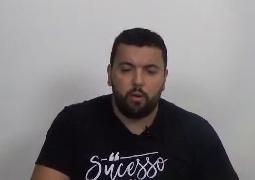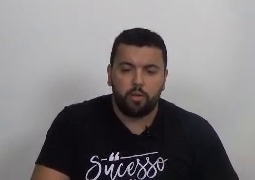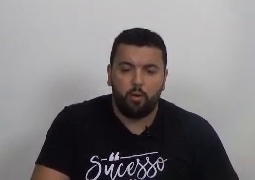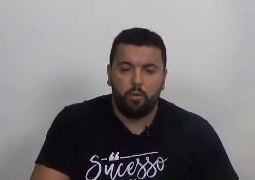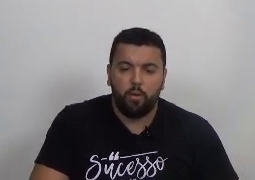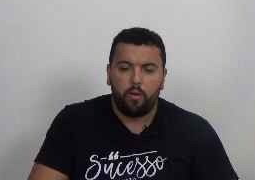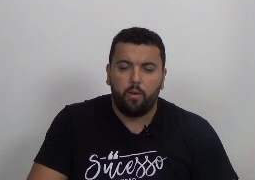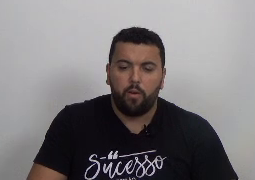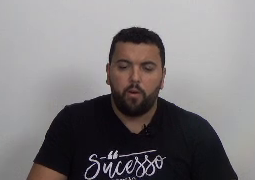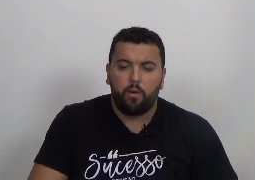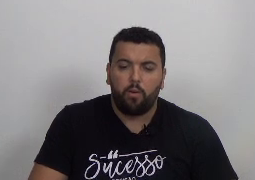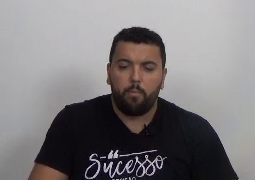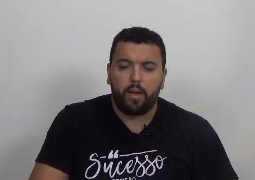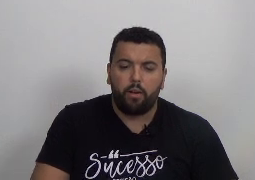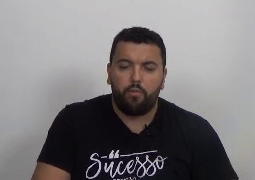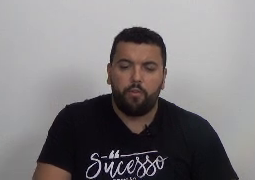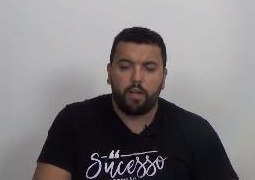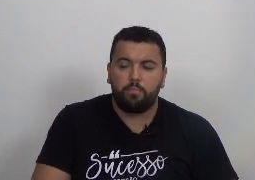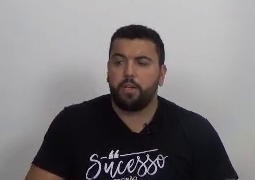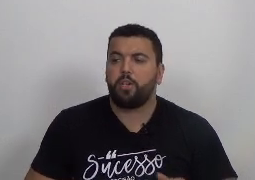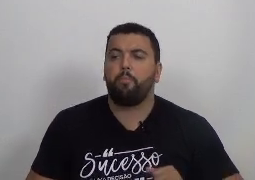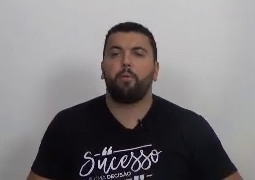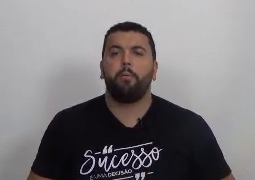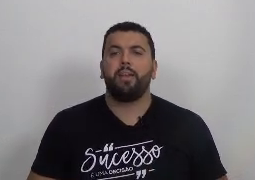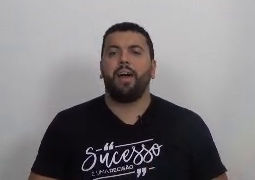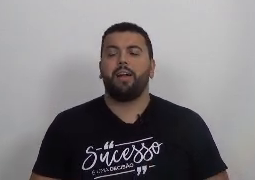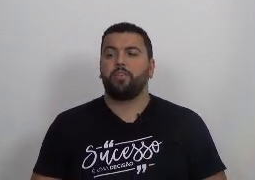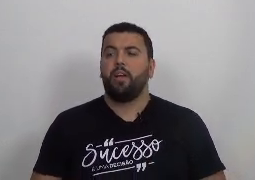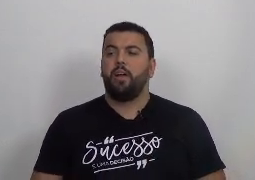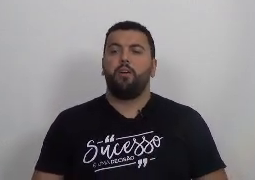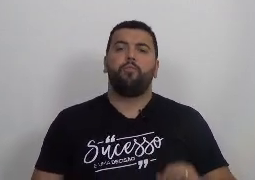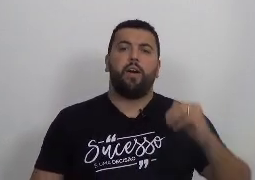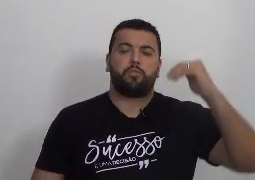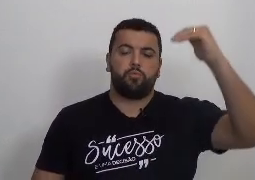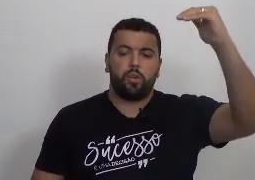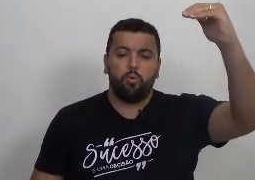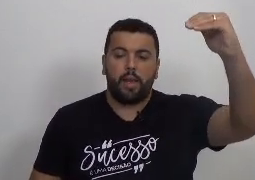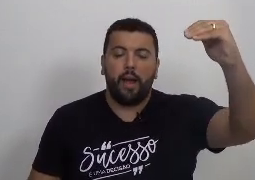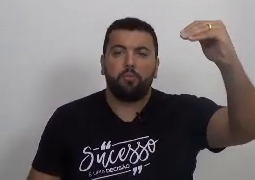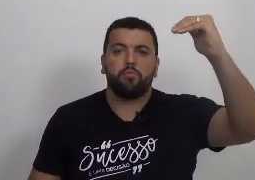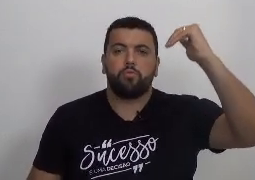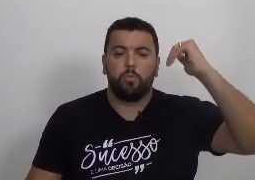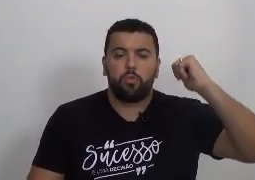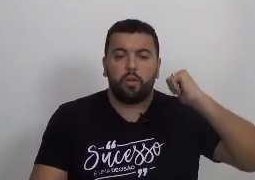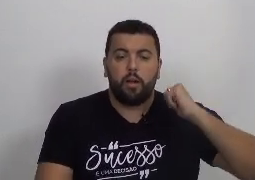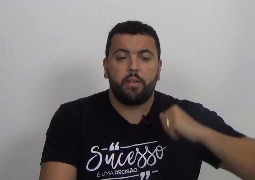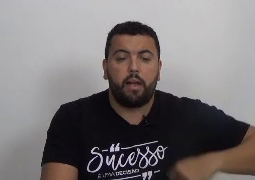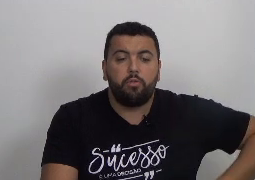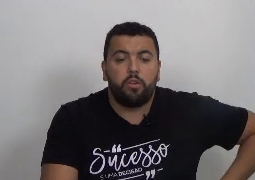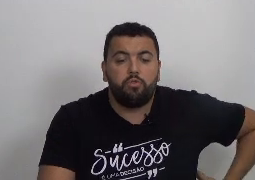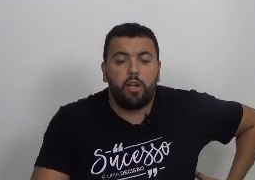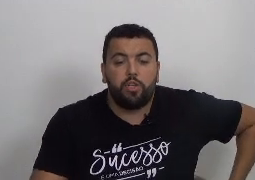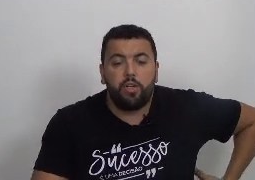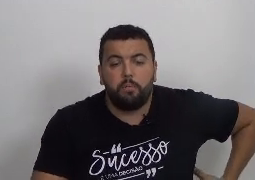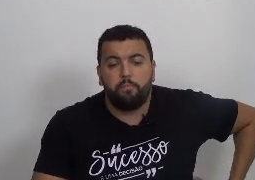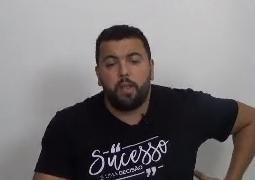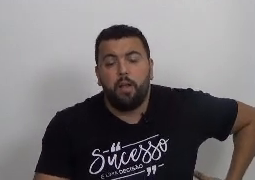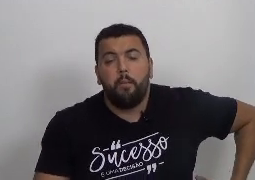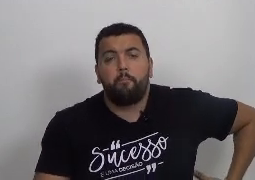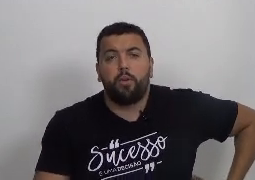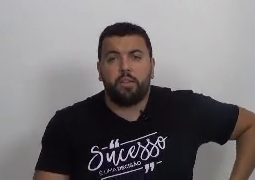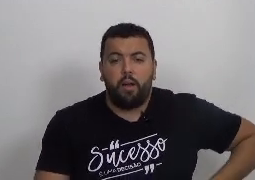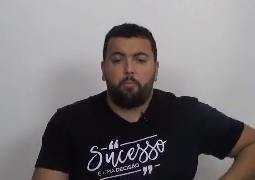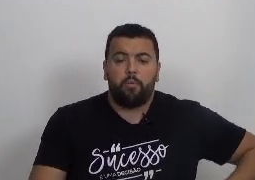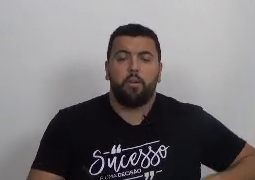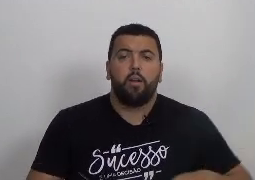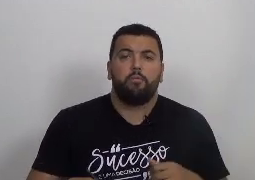sobre o total então como é que eu faço para achar probabilidade eu faço que eu quero sobre o total está no nosso dia-a-dia